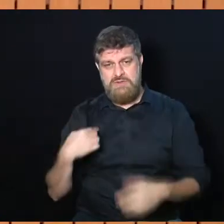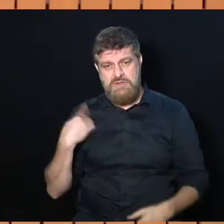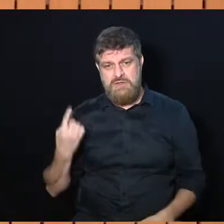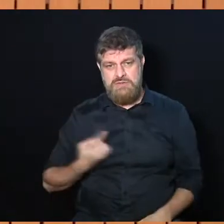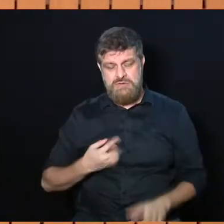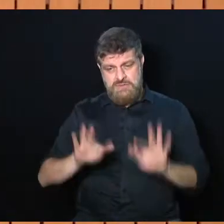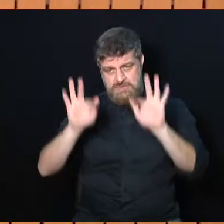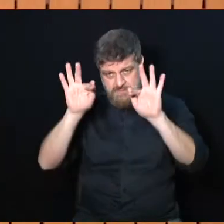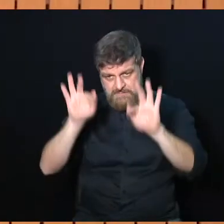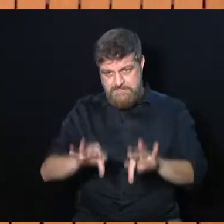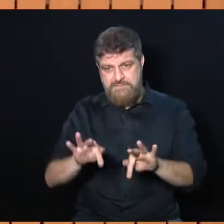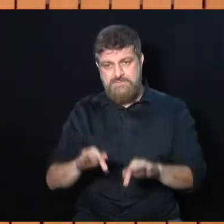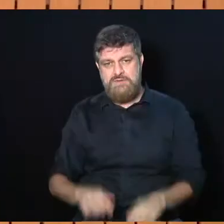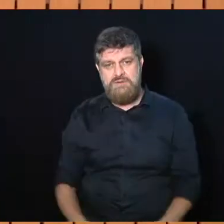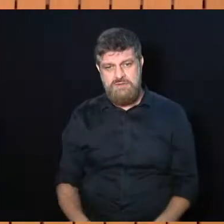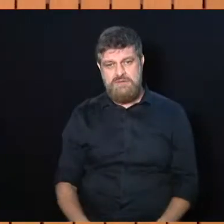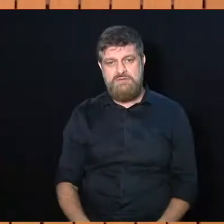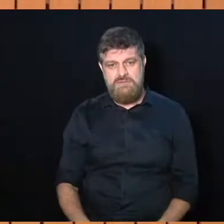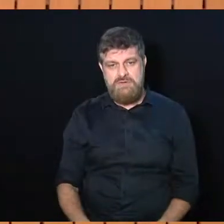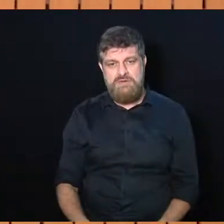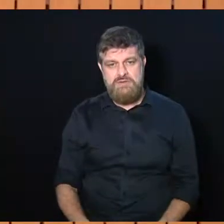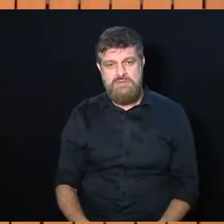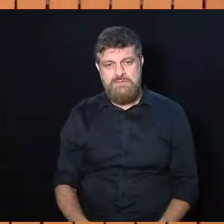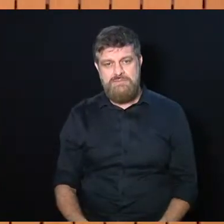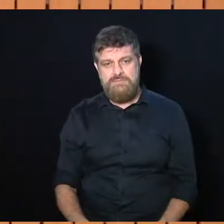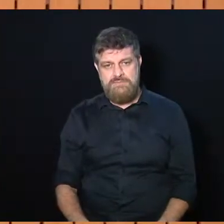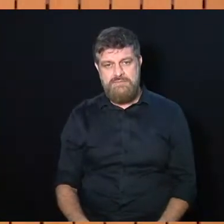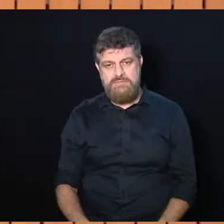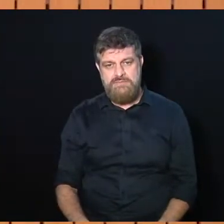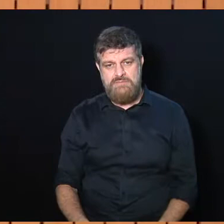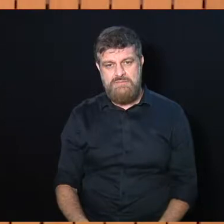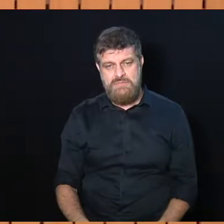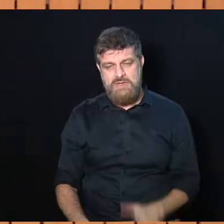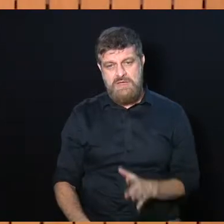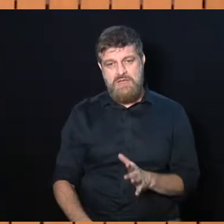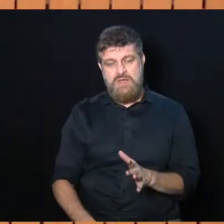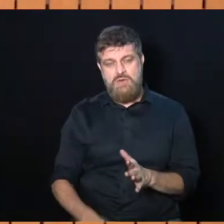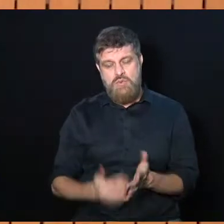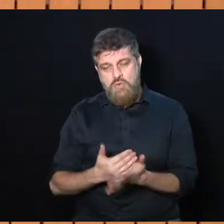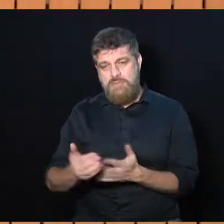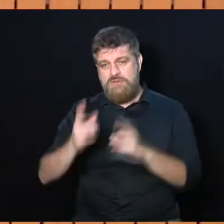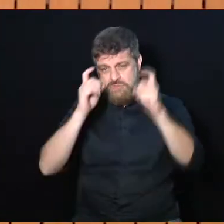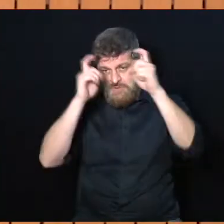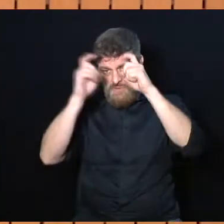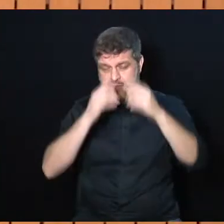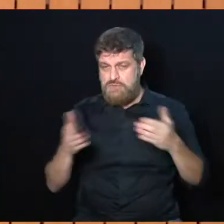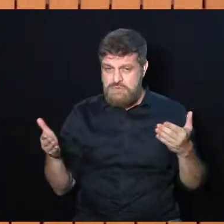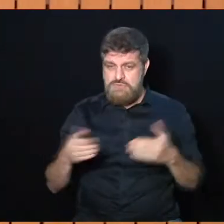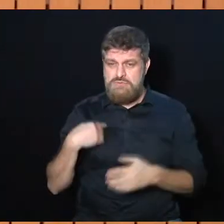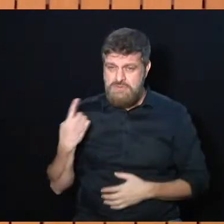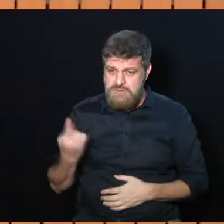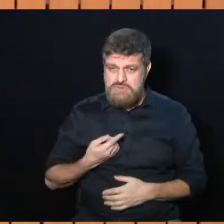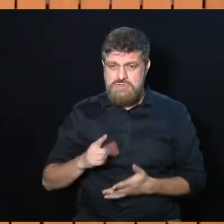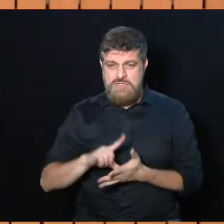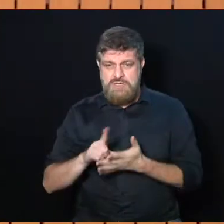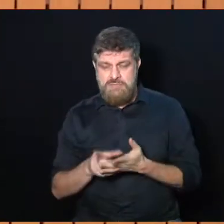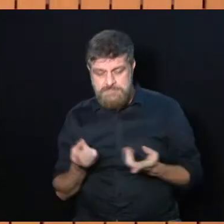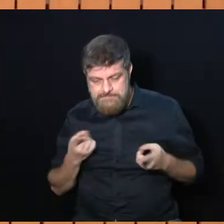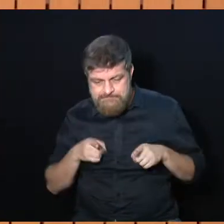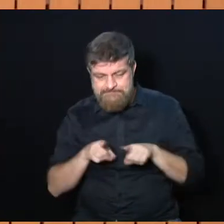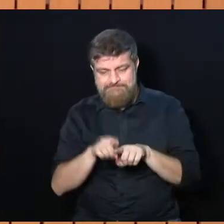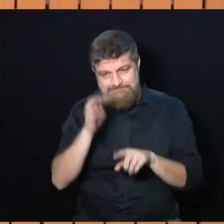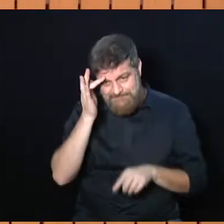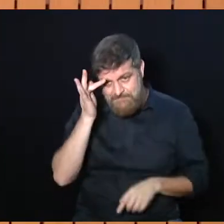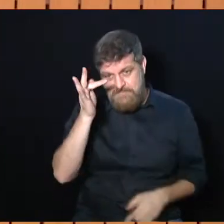então, declaro encerrada, então, essa primeira parte da sessão, e que a gente possa estreitar laços para o